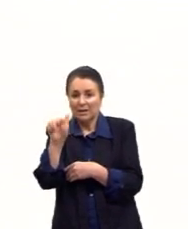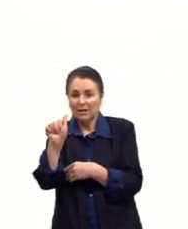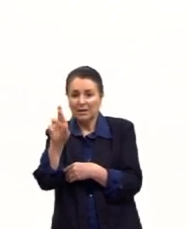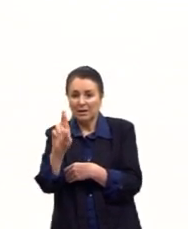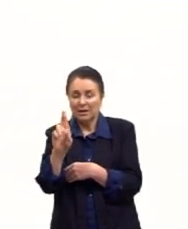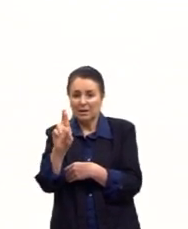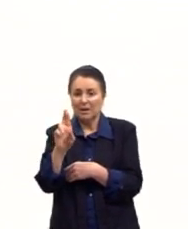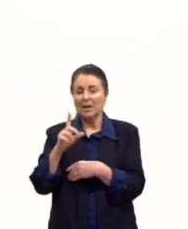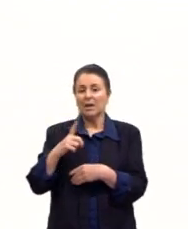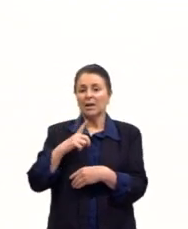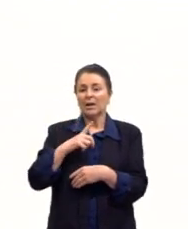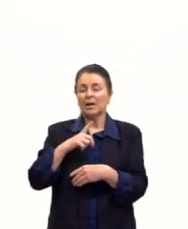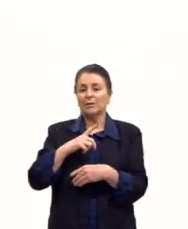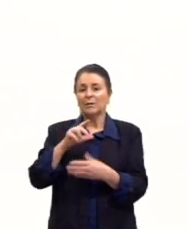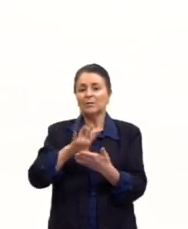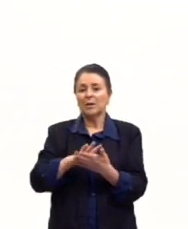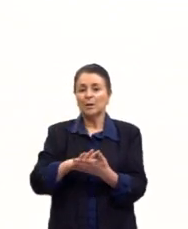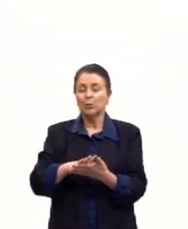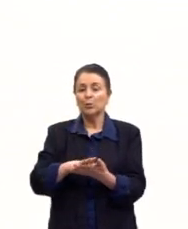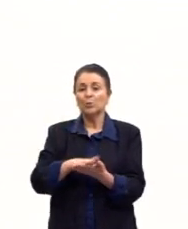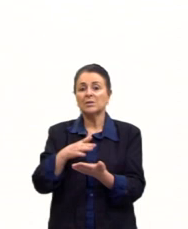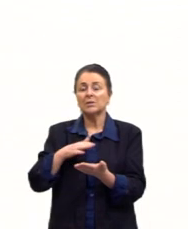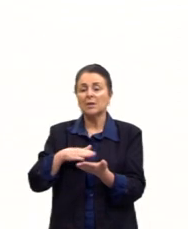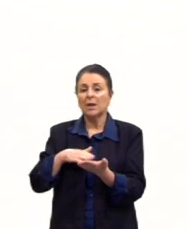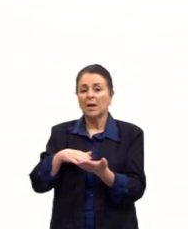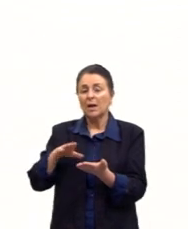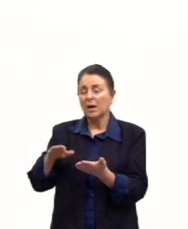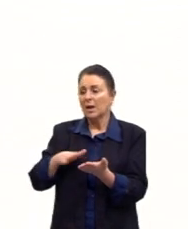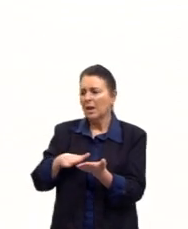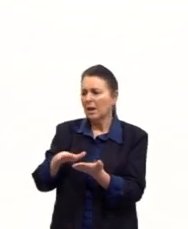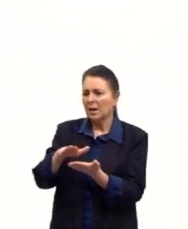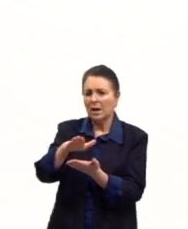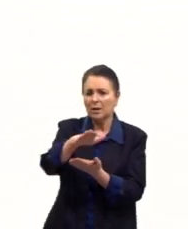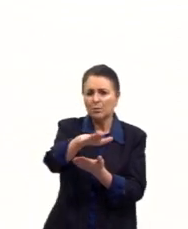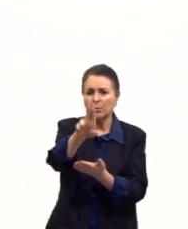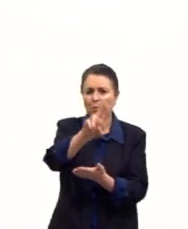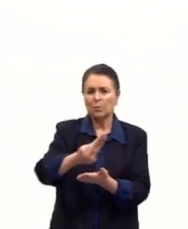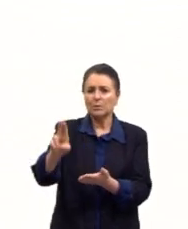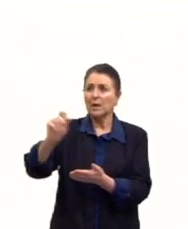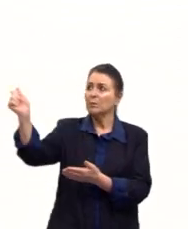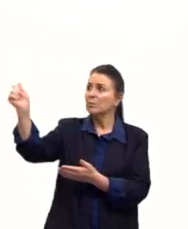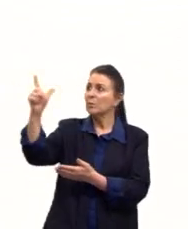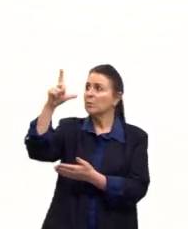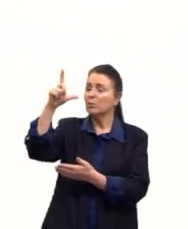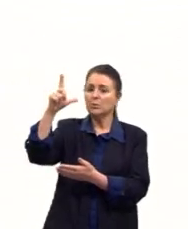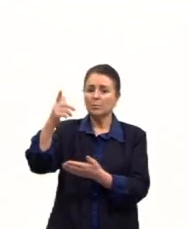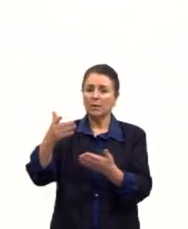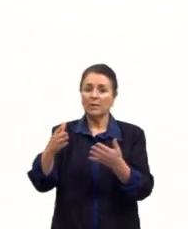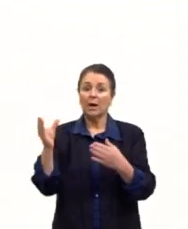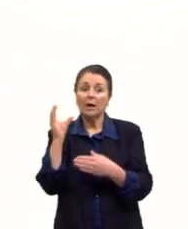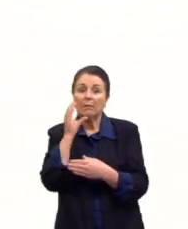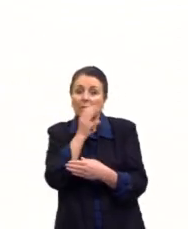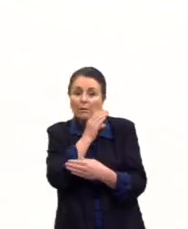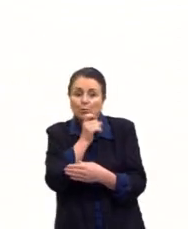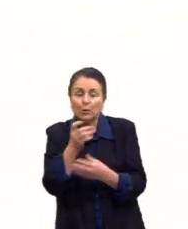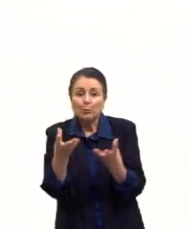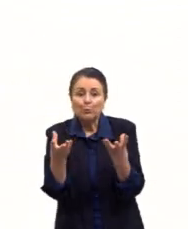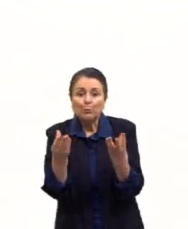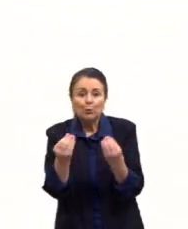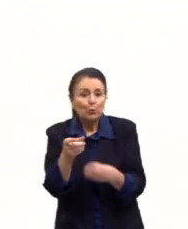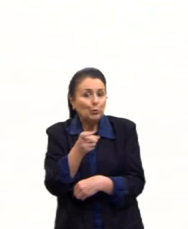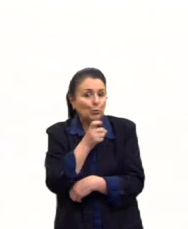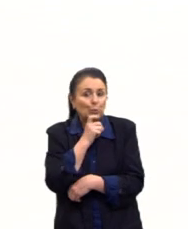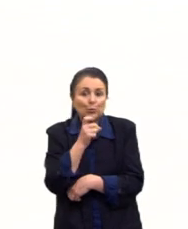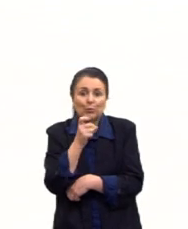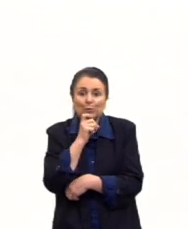vem exatamente pelo fato dos Lagartos que vão esses fechos de luz para se aquecer quando tá frio né da mesma